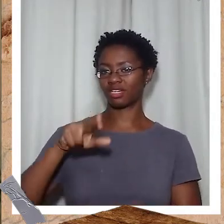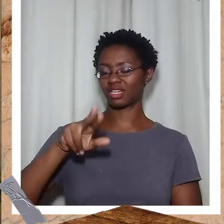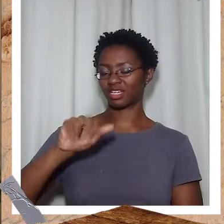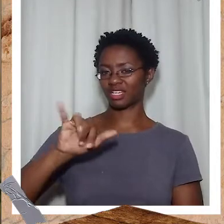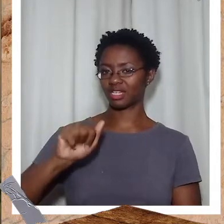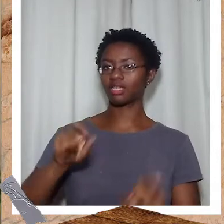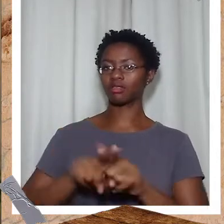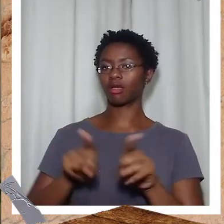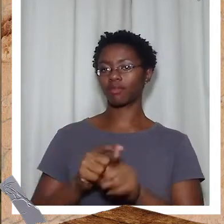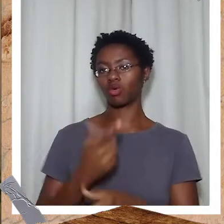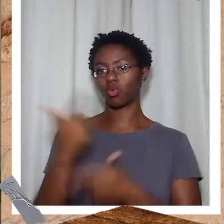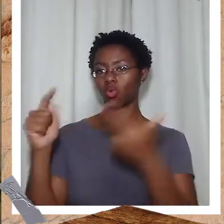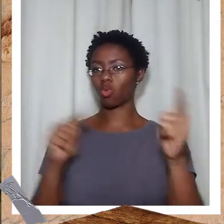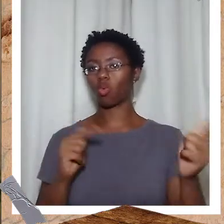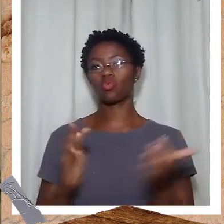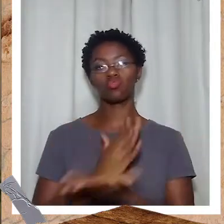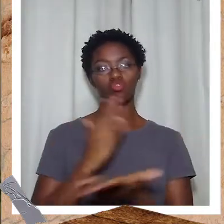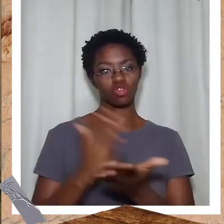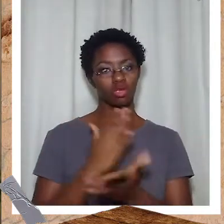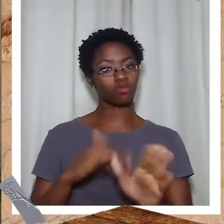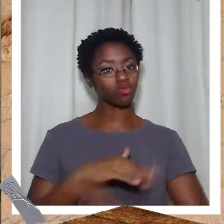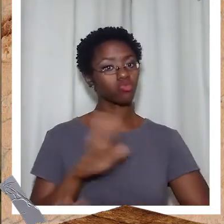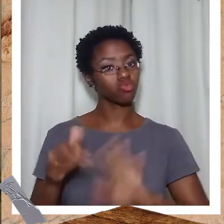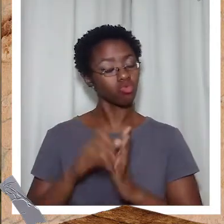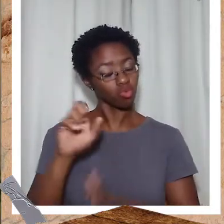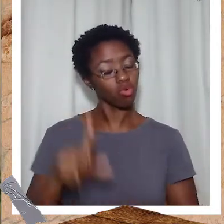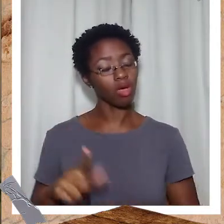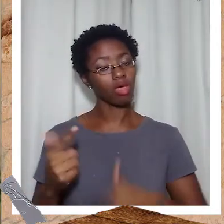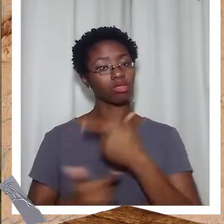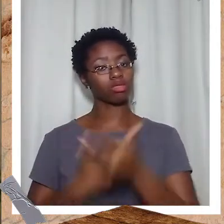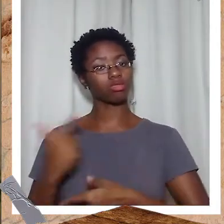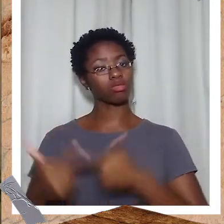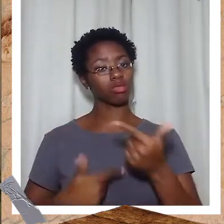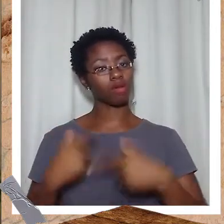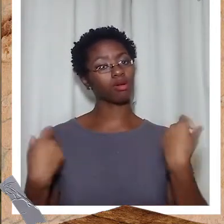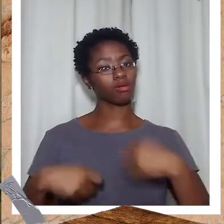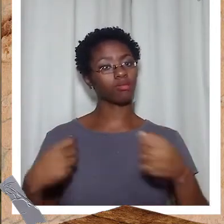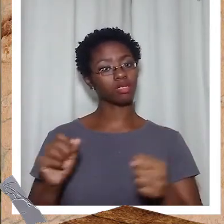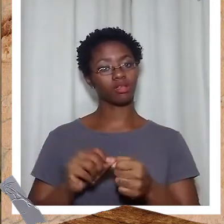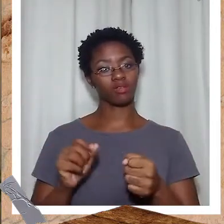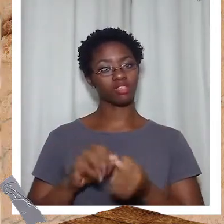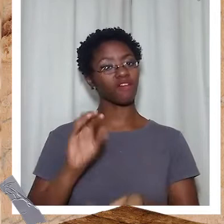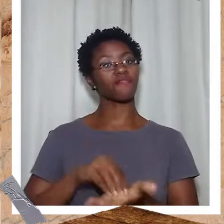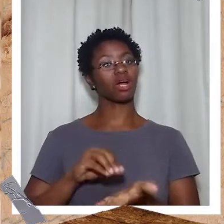foi alterado nos escritos dela. Tudo isso é um trabalho a ser feito.